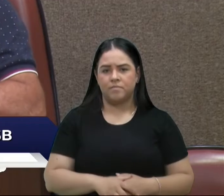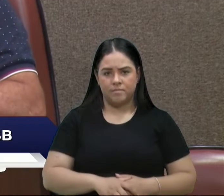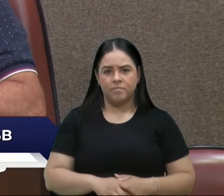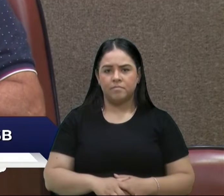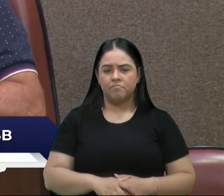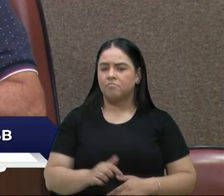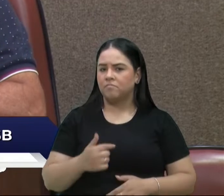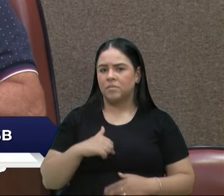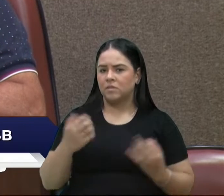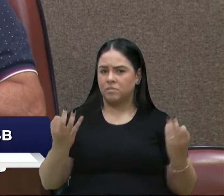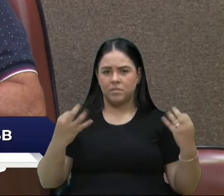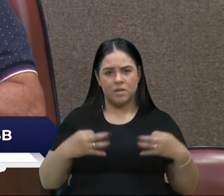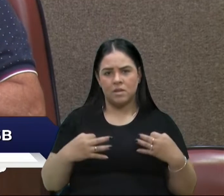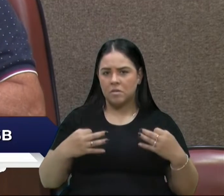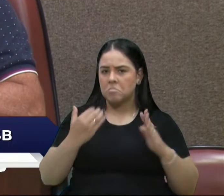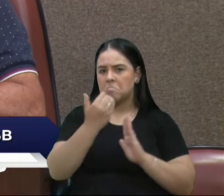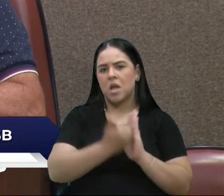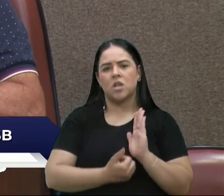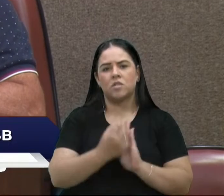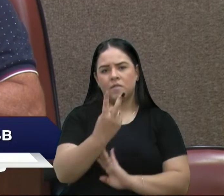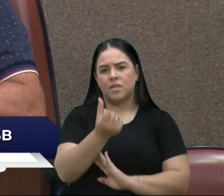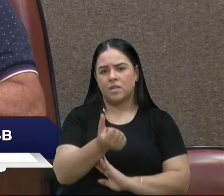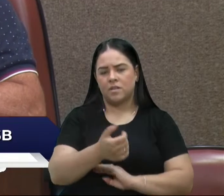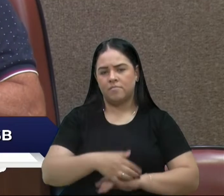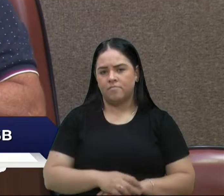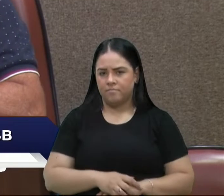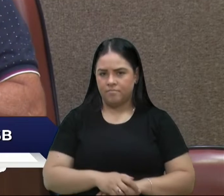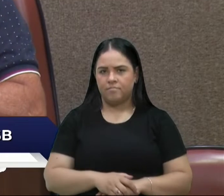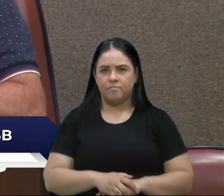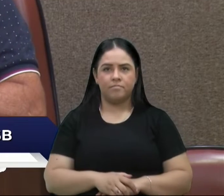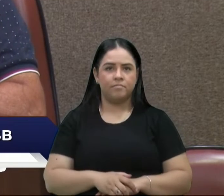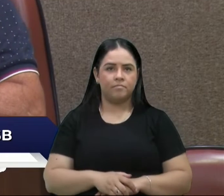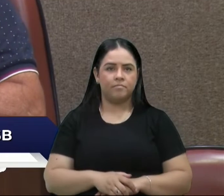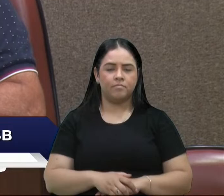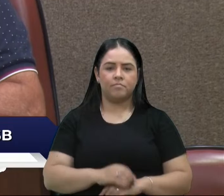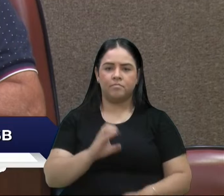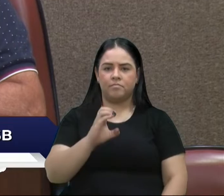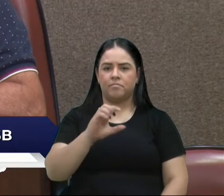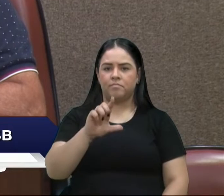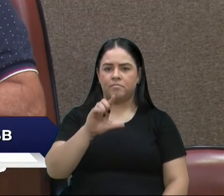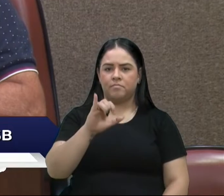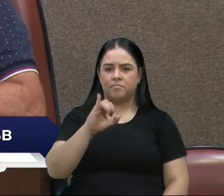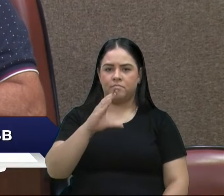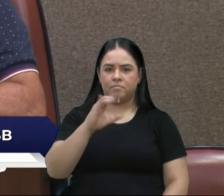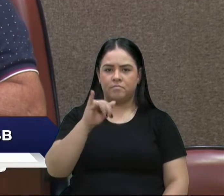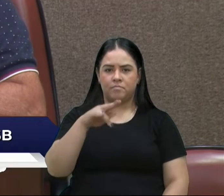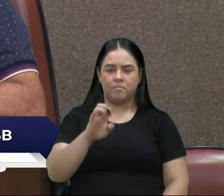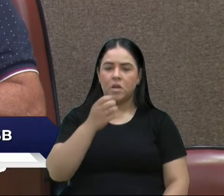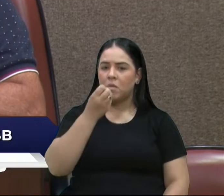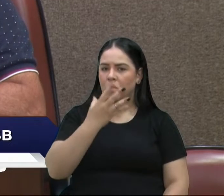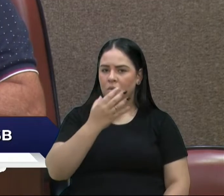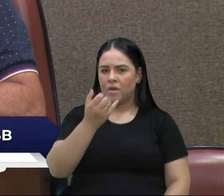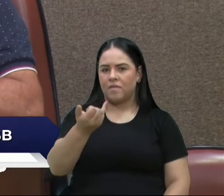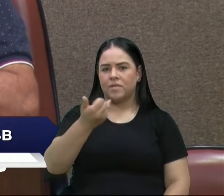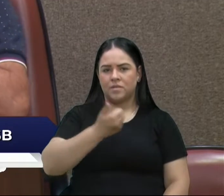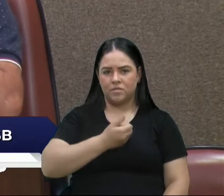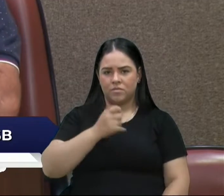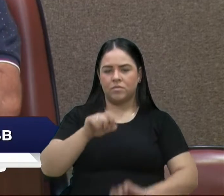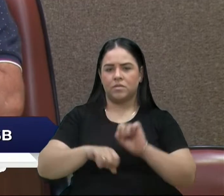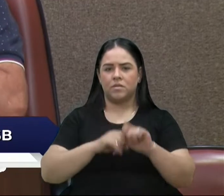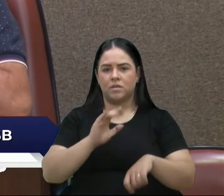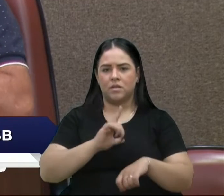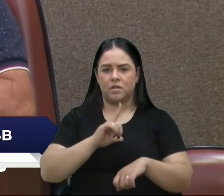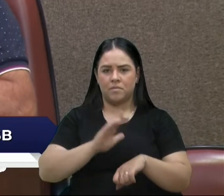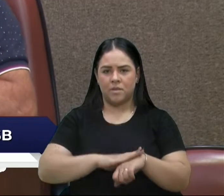Eu tenho certeza. E a Cresciane deu uma notícia boa, né? Habilitação para mais